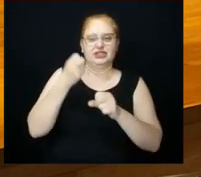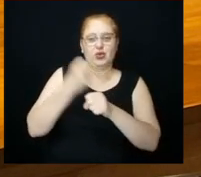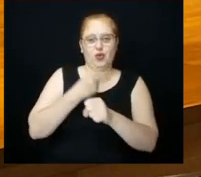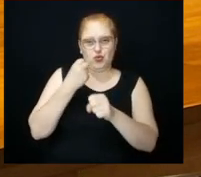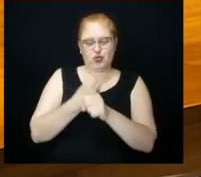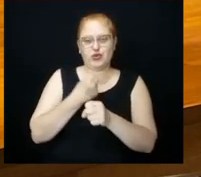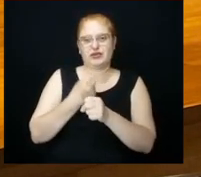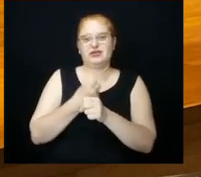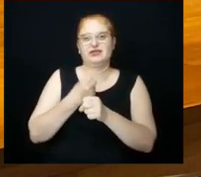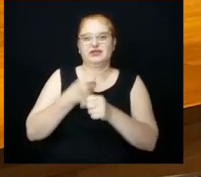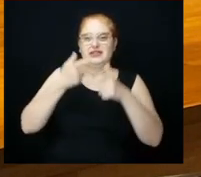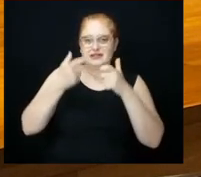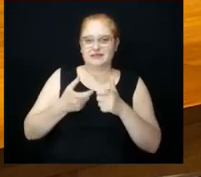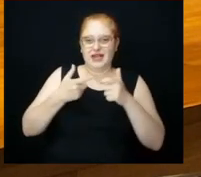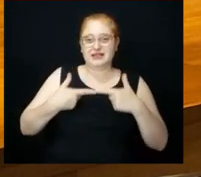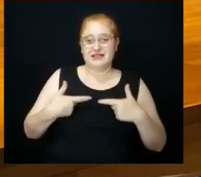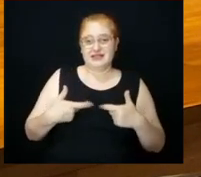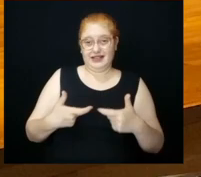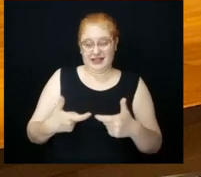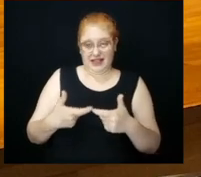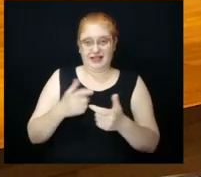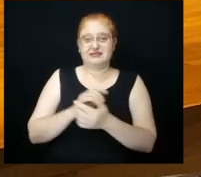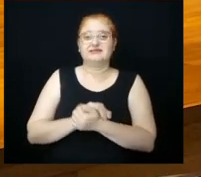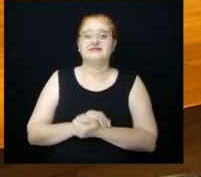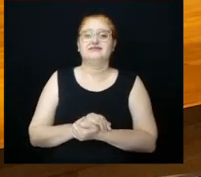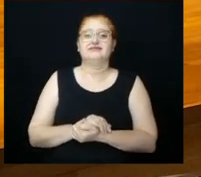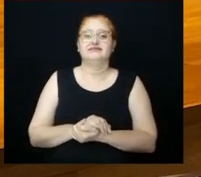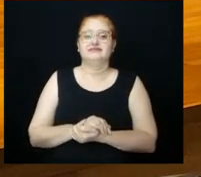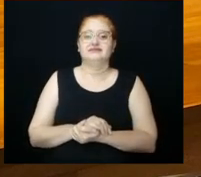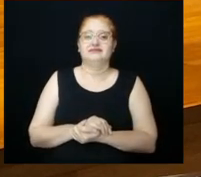constrói ali, né? Daquele espaço da guerra que ele constrói.